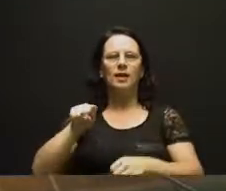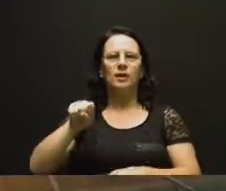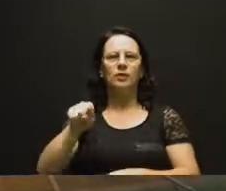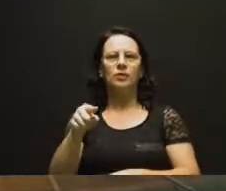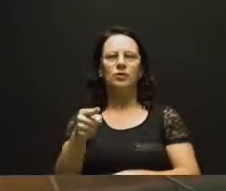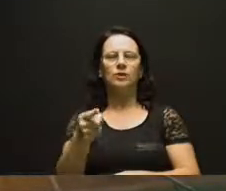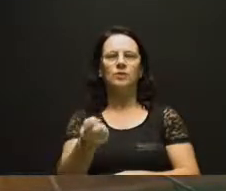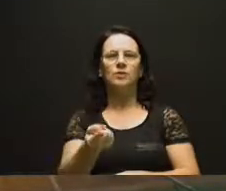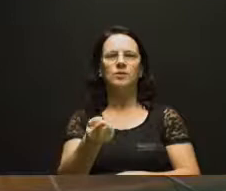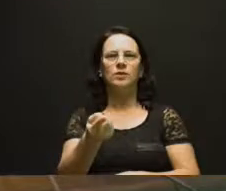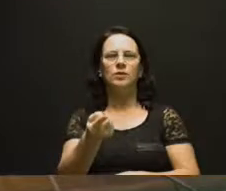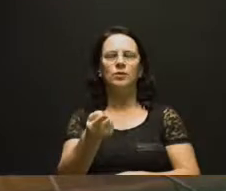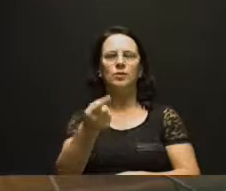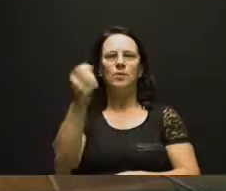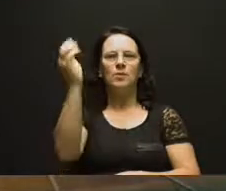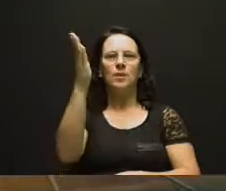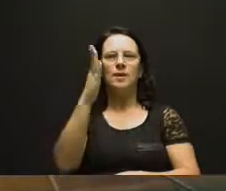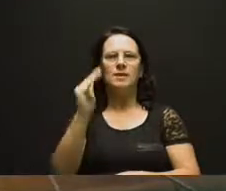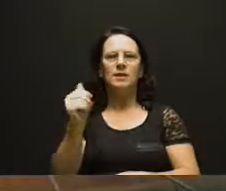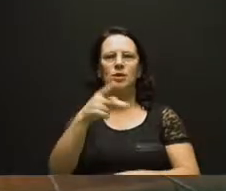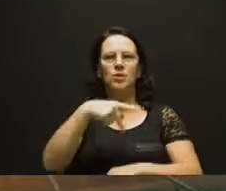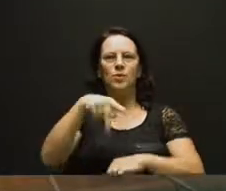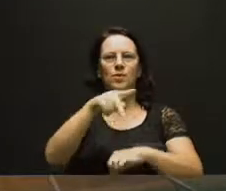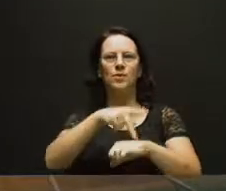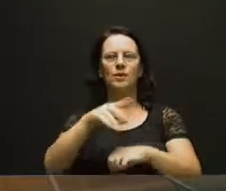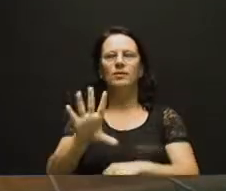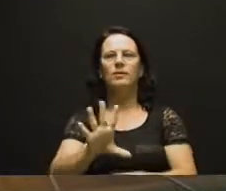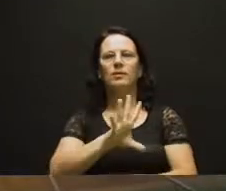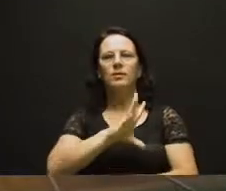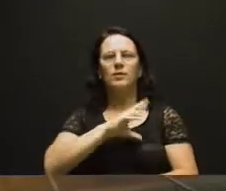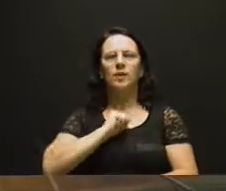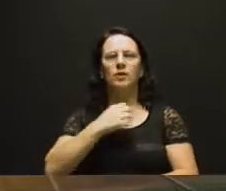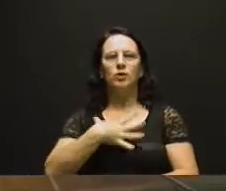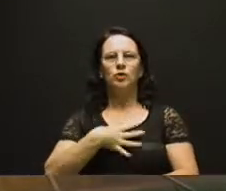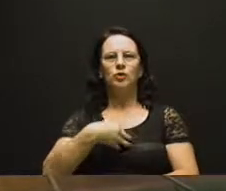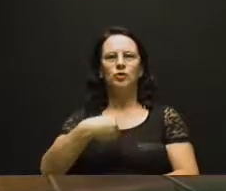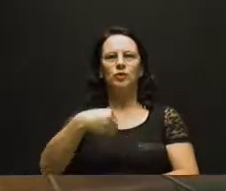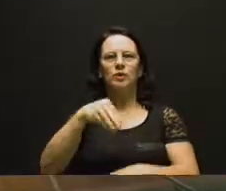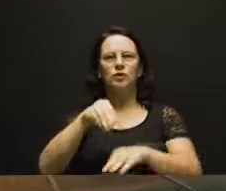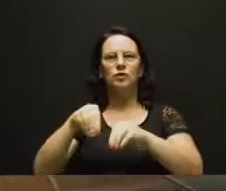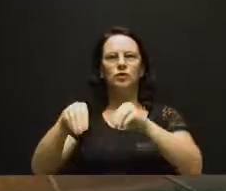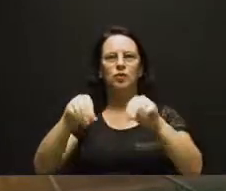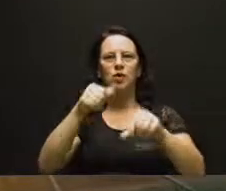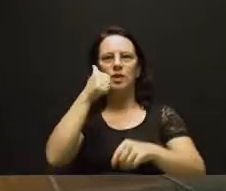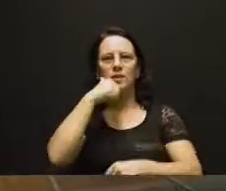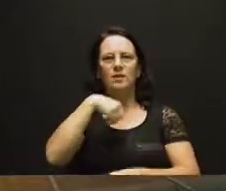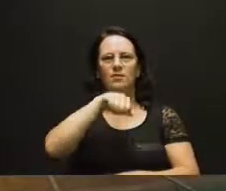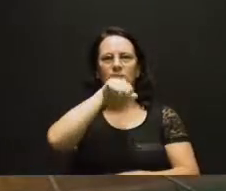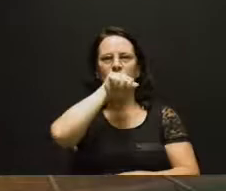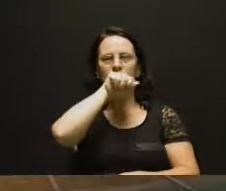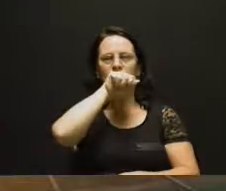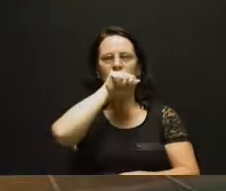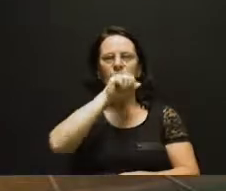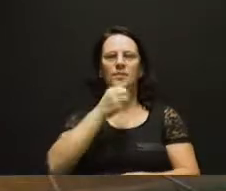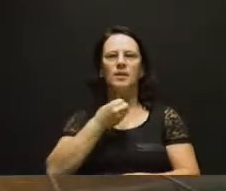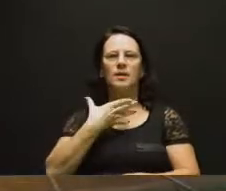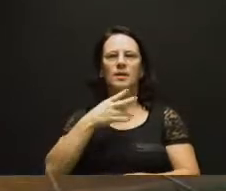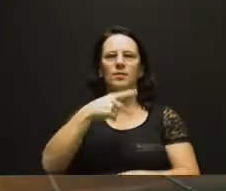então 2005 brasil afora um dos filhos pis ou do banco